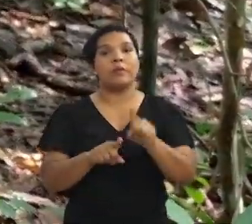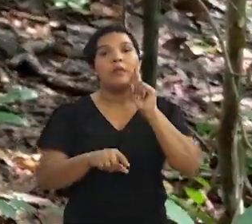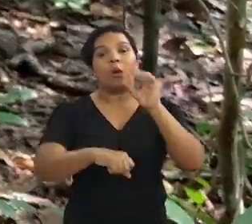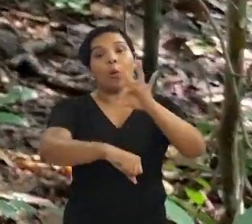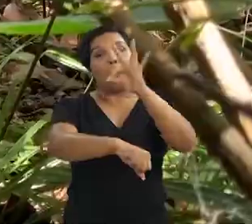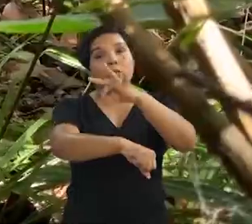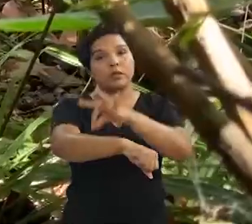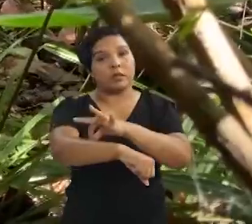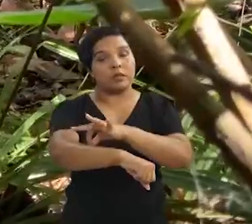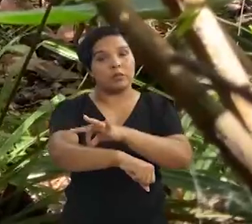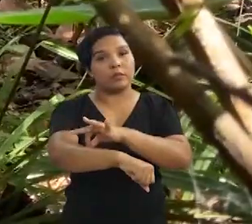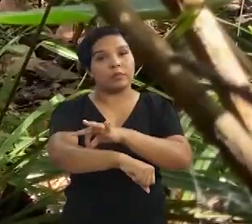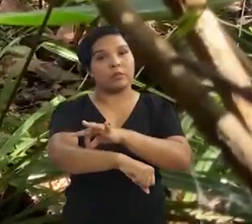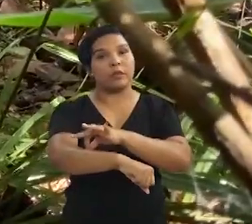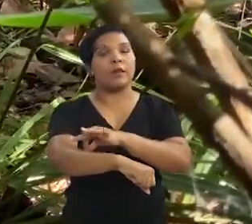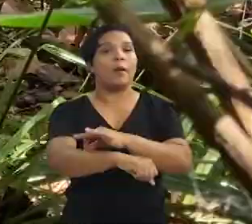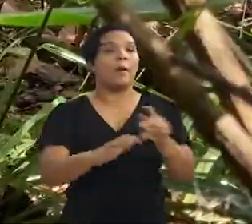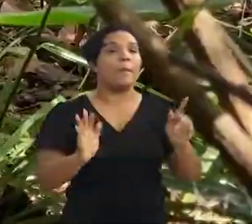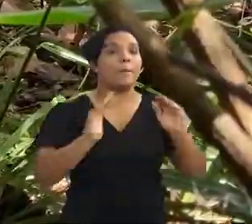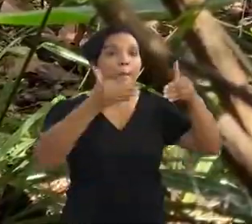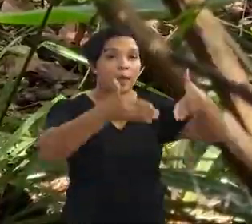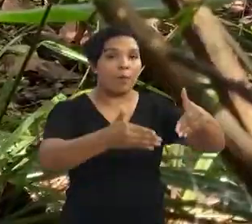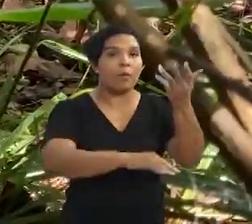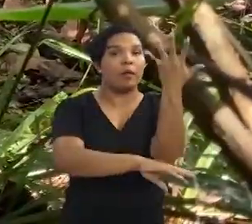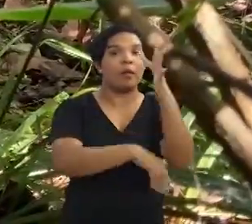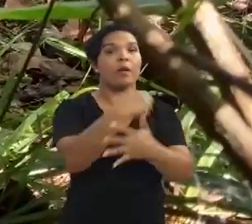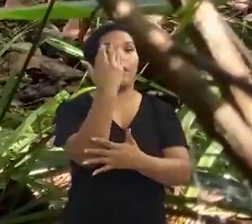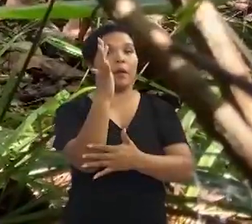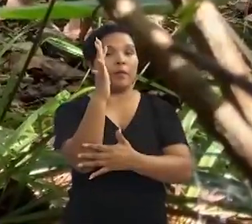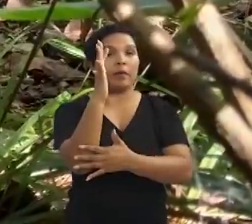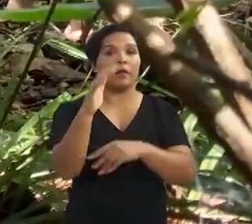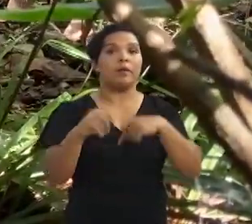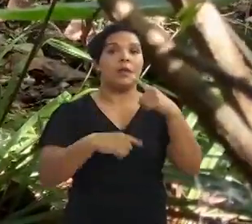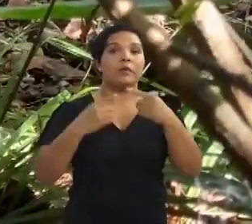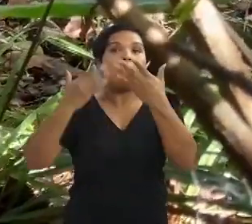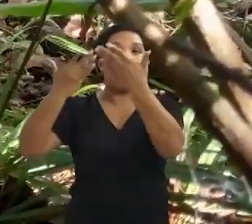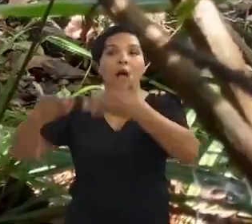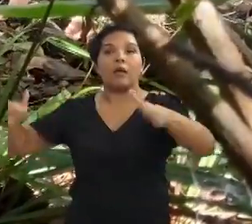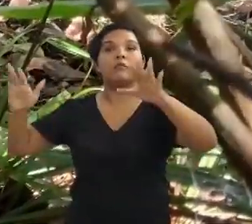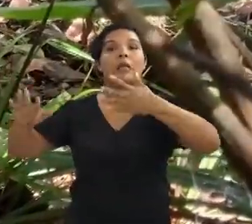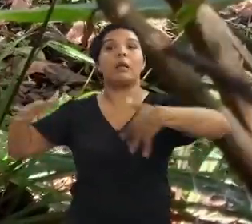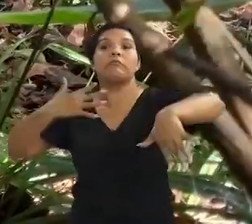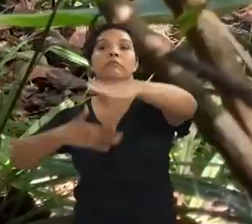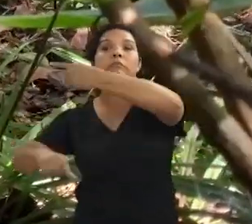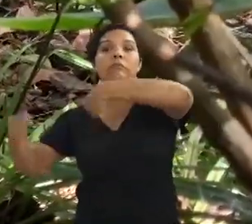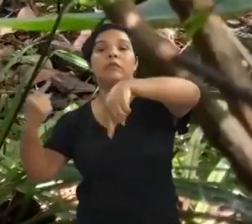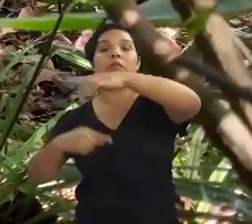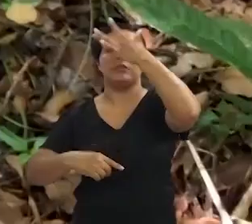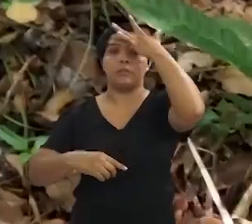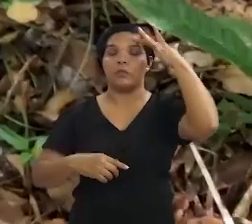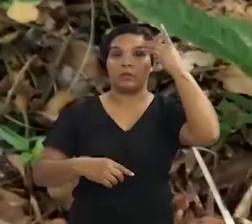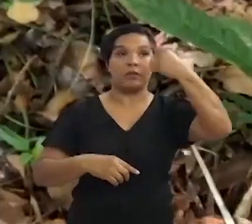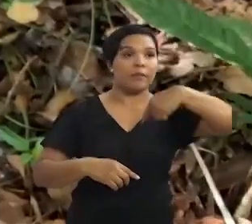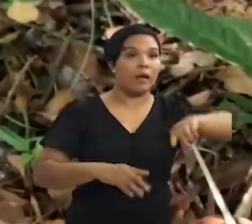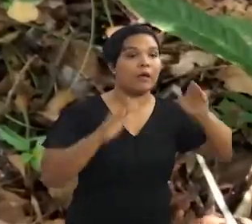dos mosquitos. Nós colocamos um coletor em mata fechada e outro coletor em mata onde há uma maior circulação de pessoas.